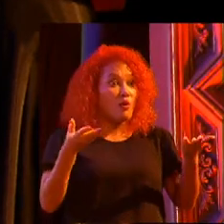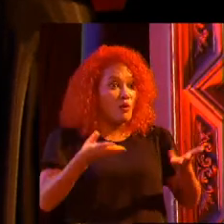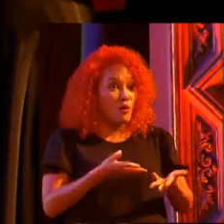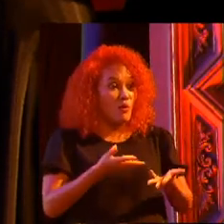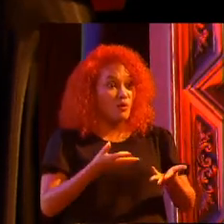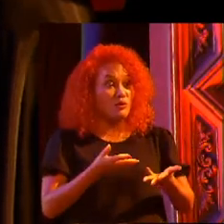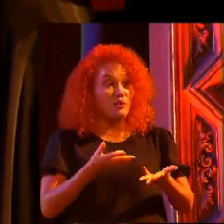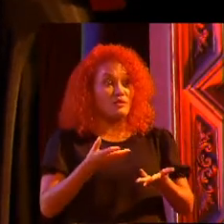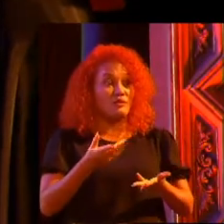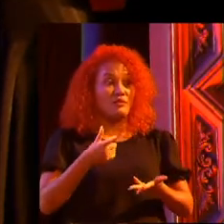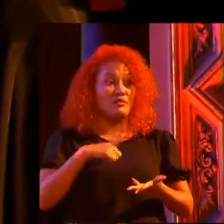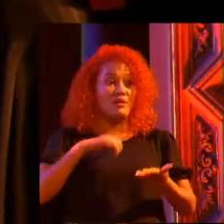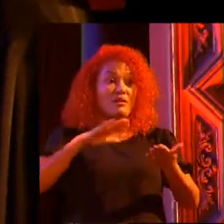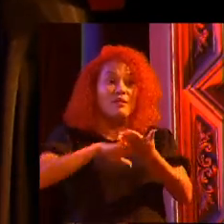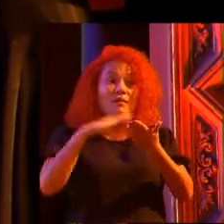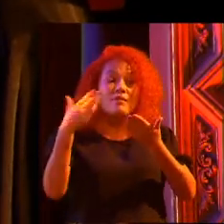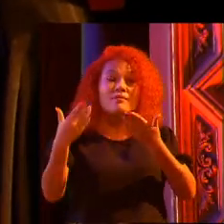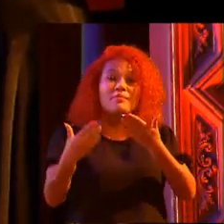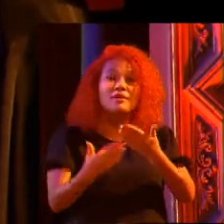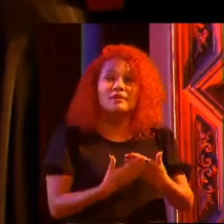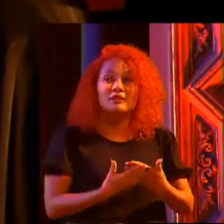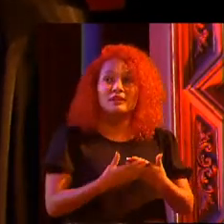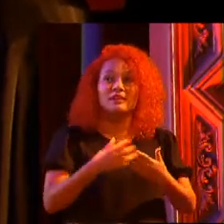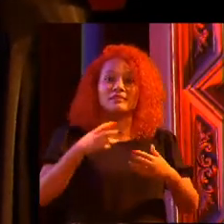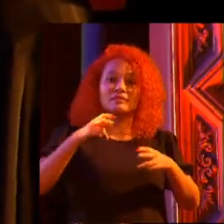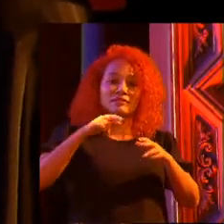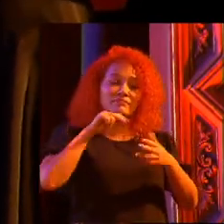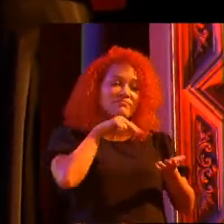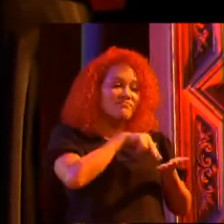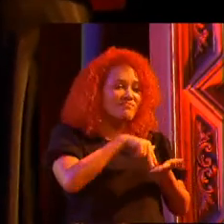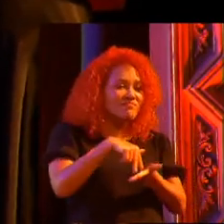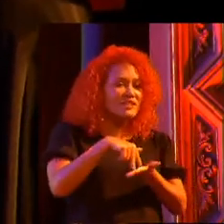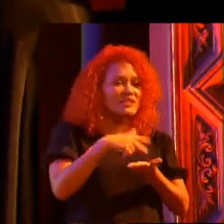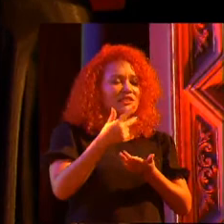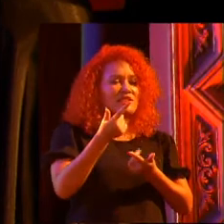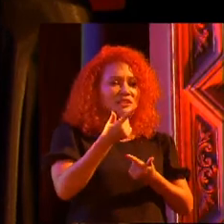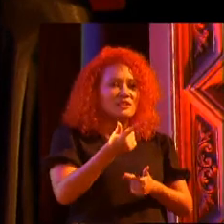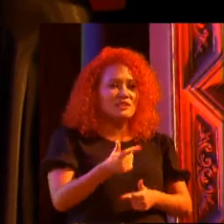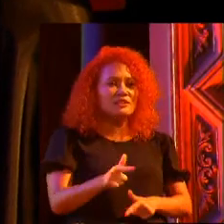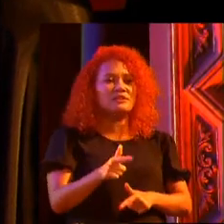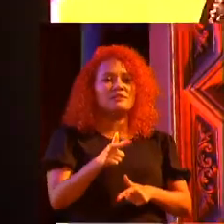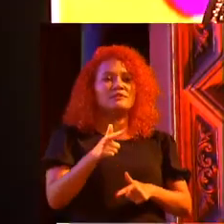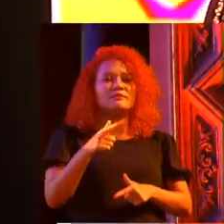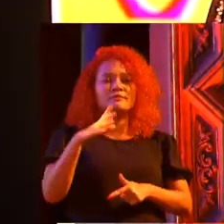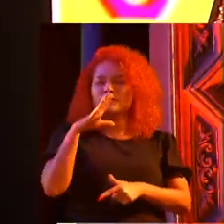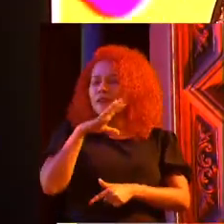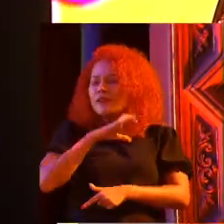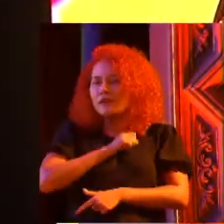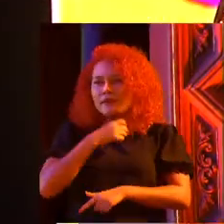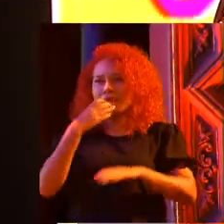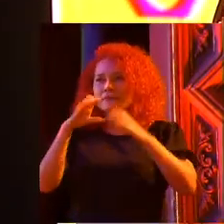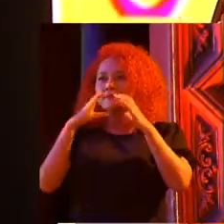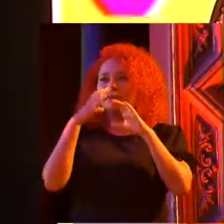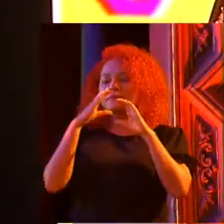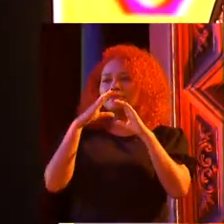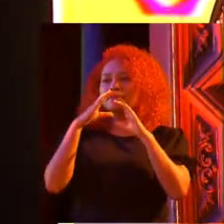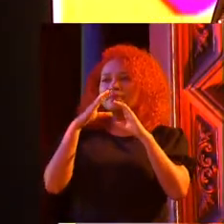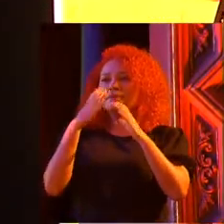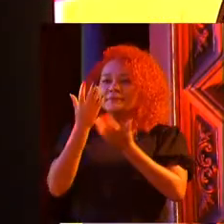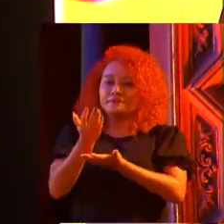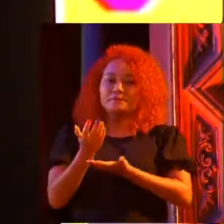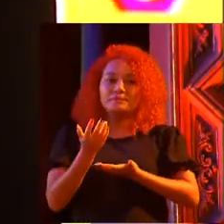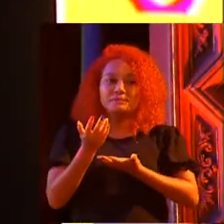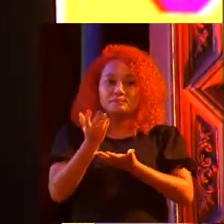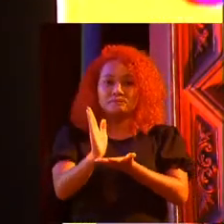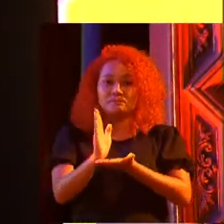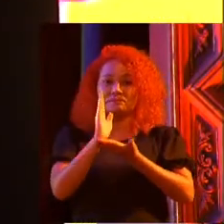essa oportunidade de estar de volta aos palcos, poder voltar a cantar, a fazer o que eu amo e receber